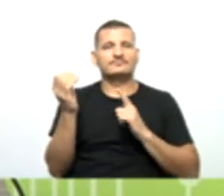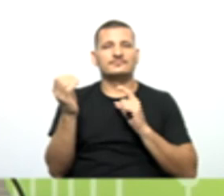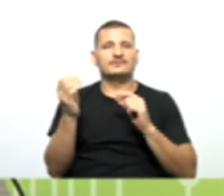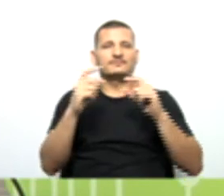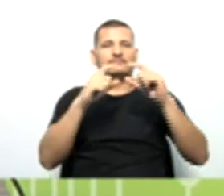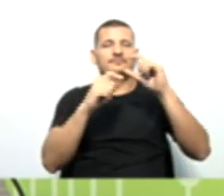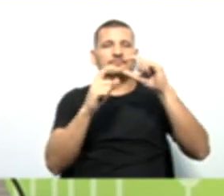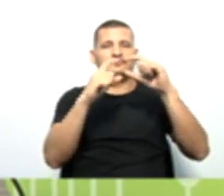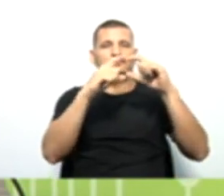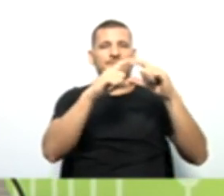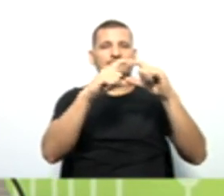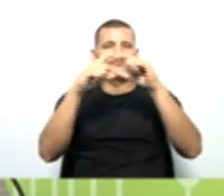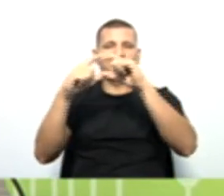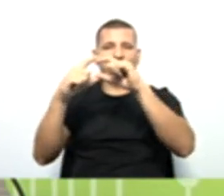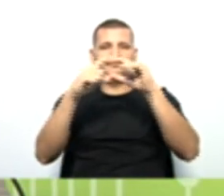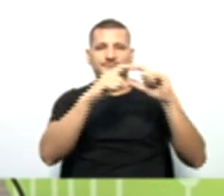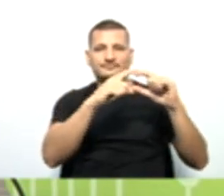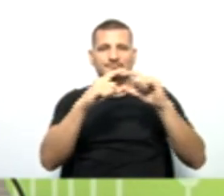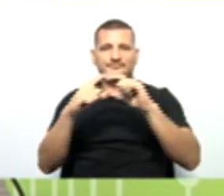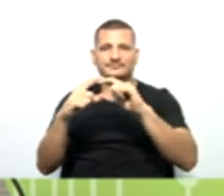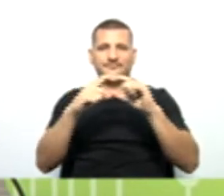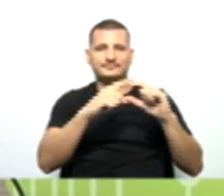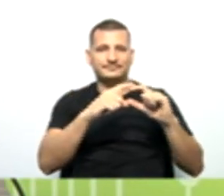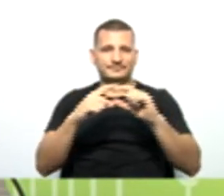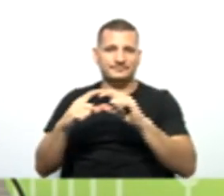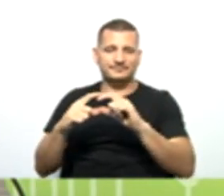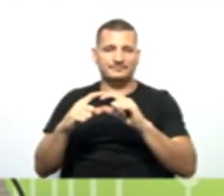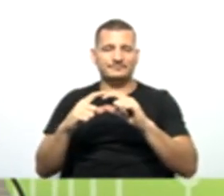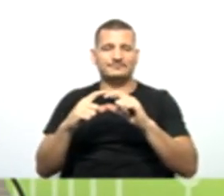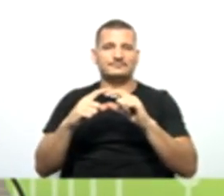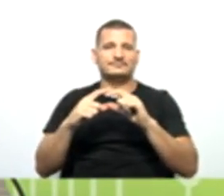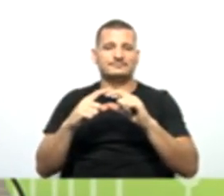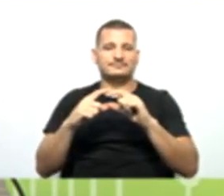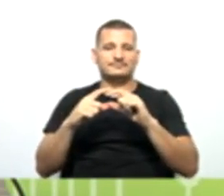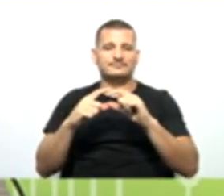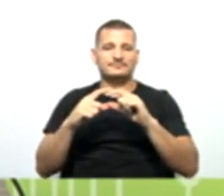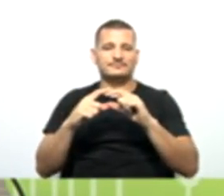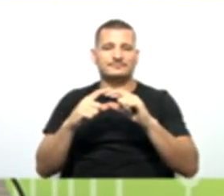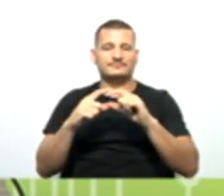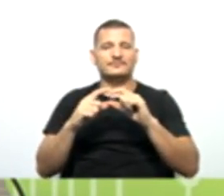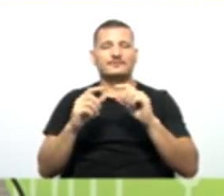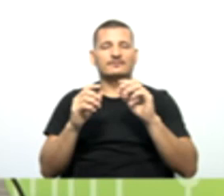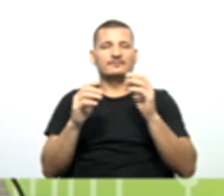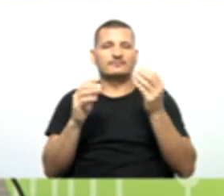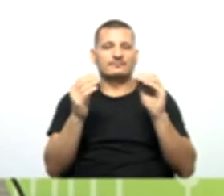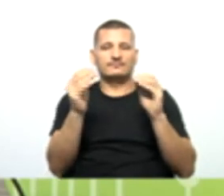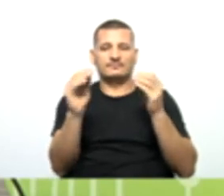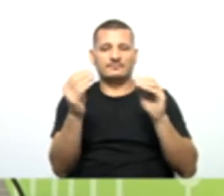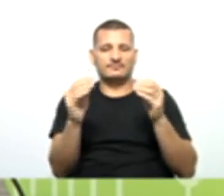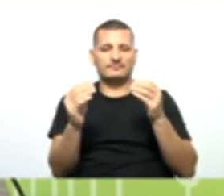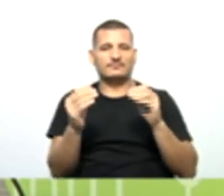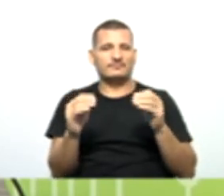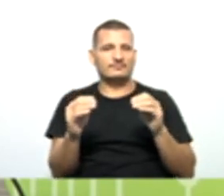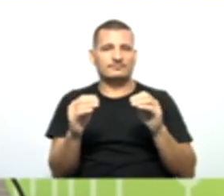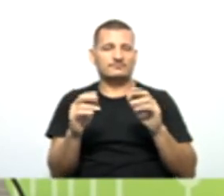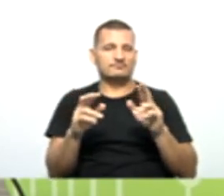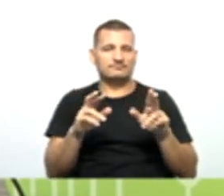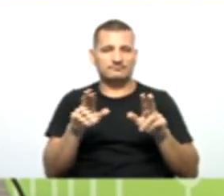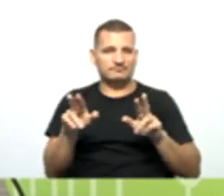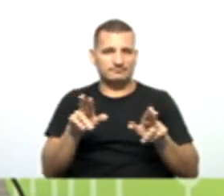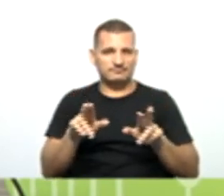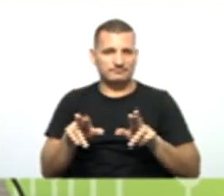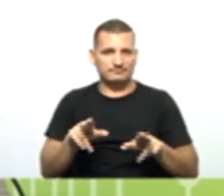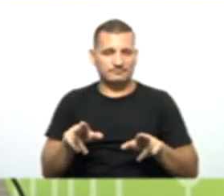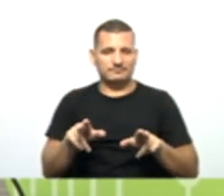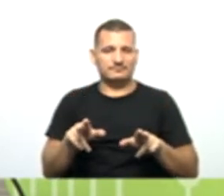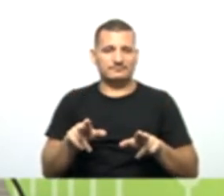você vai ter atividades desenhadas. Dentro dessas atividades, você vai ter que listar outras atividades que você tem que fazer